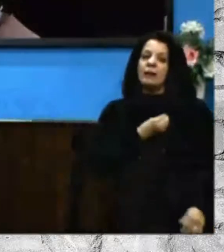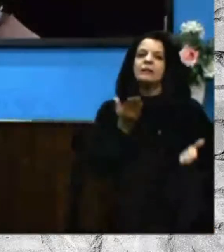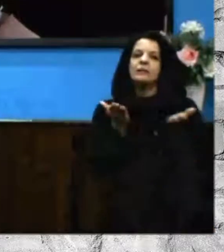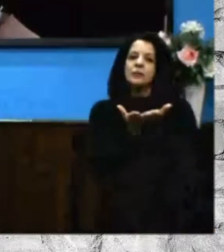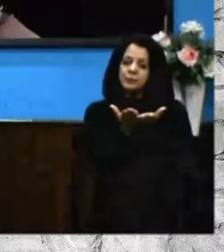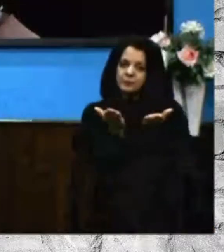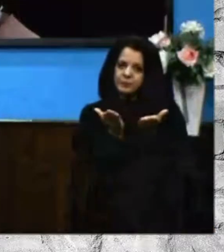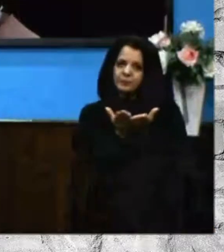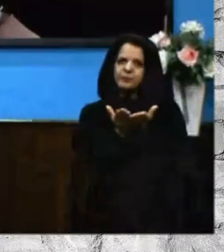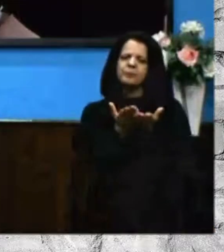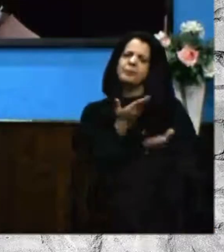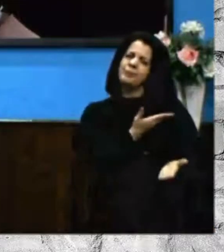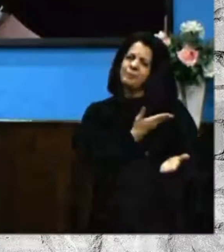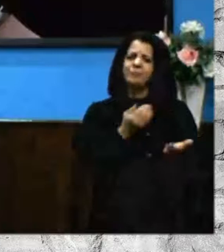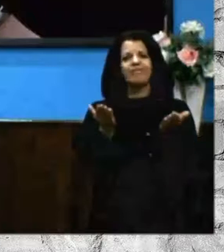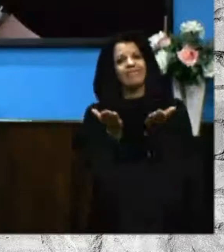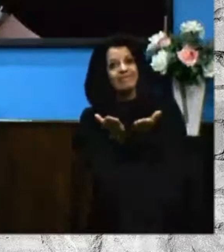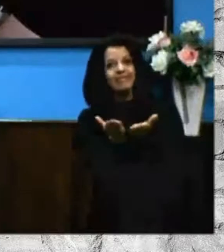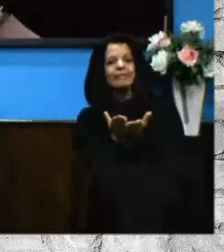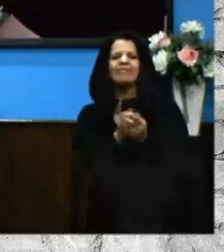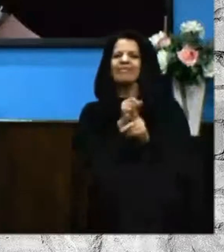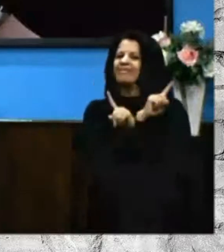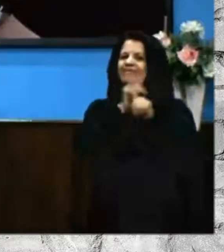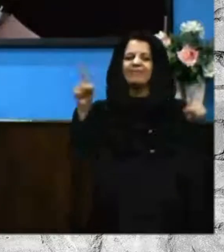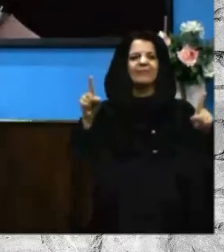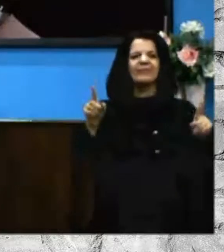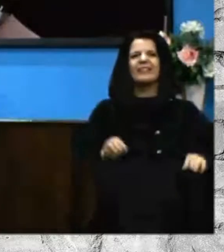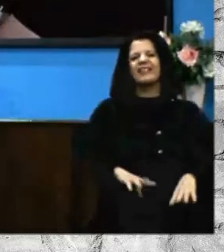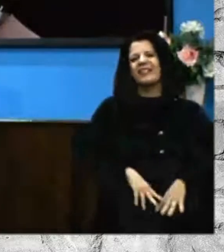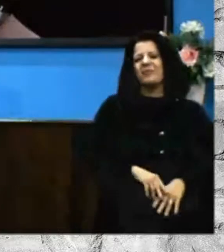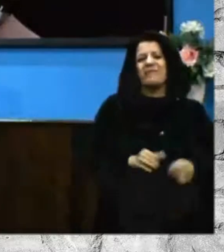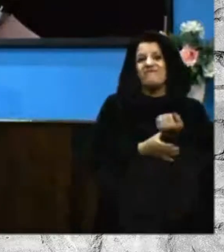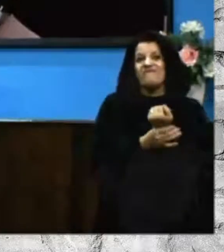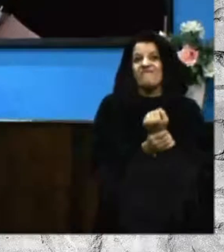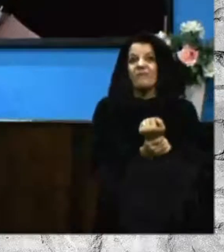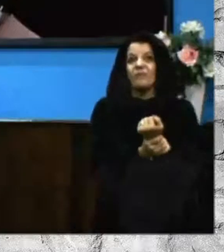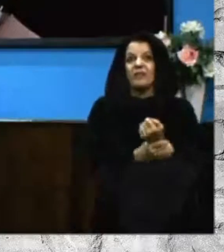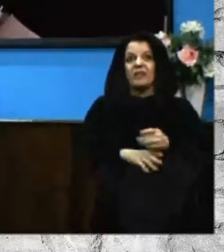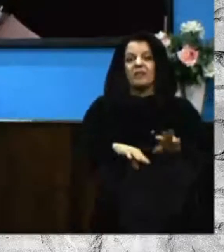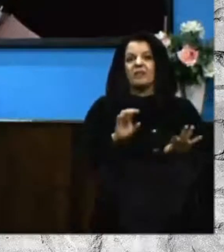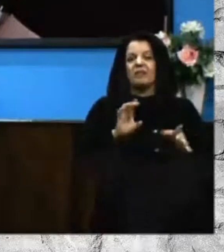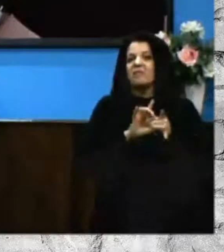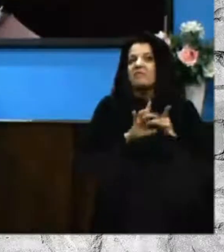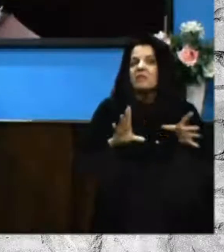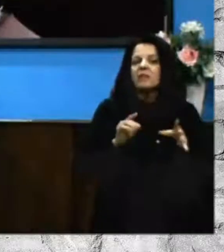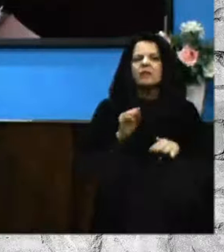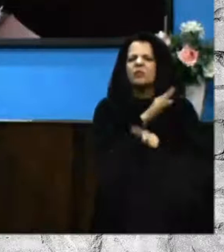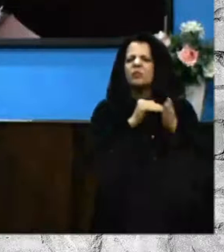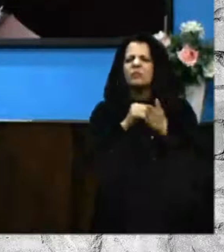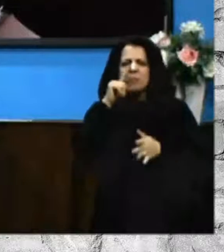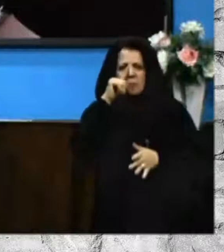cristã, irmãos e amigos, não é uma apólice de seguro contra os perigos. Muita gente acha que